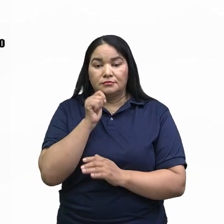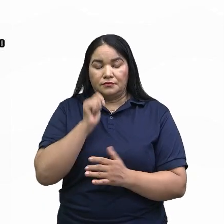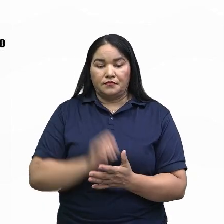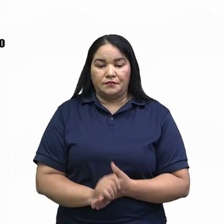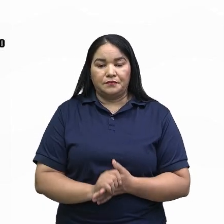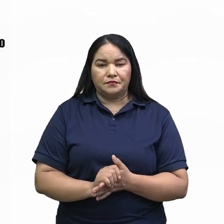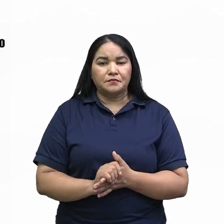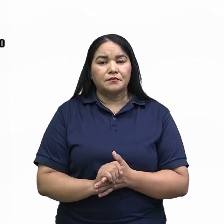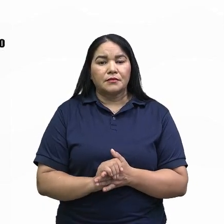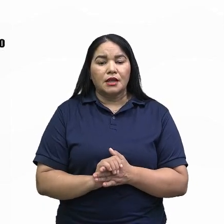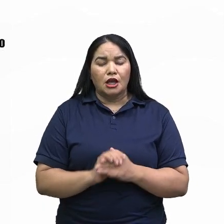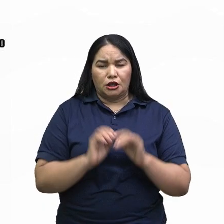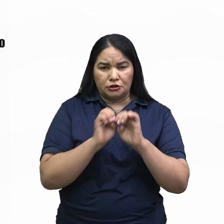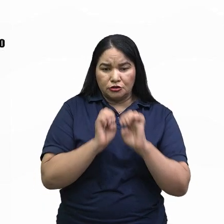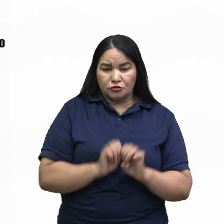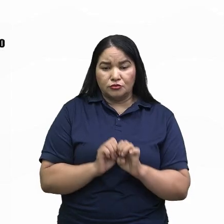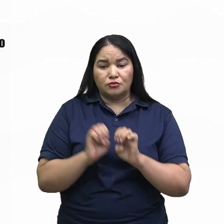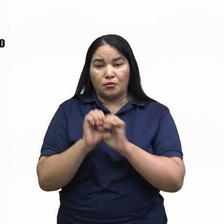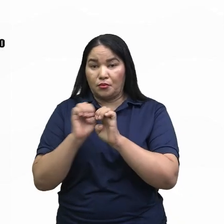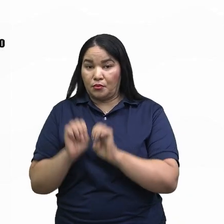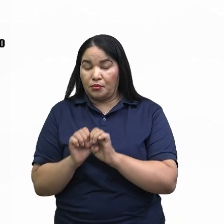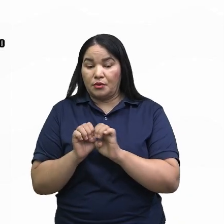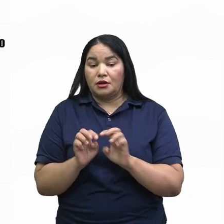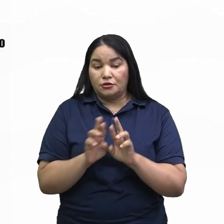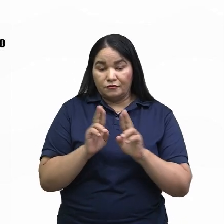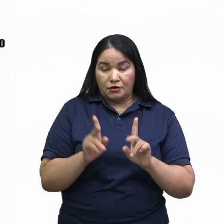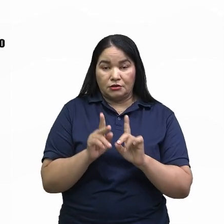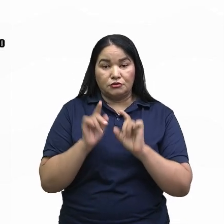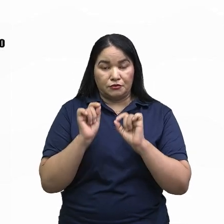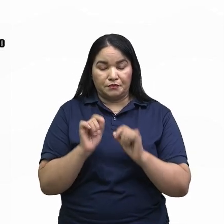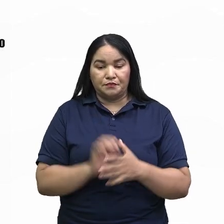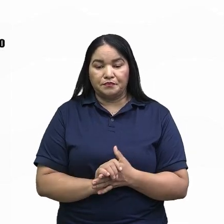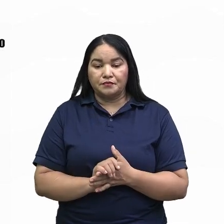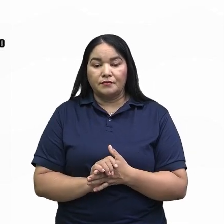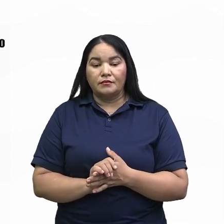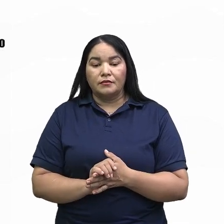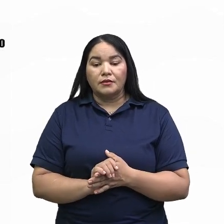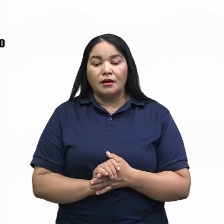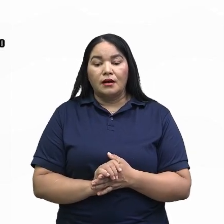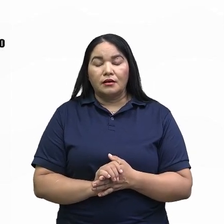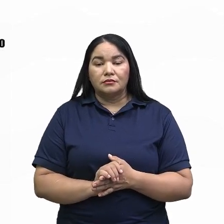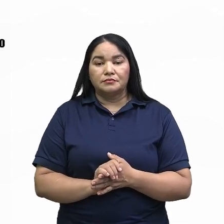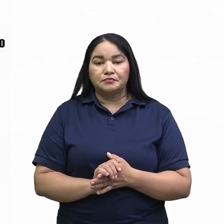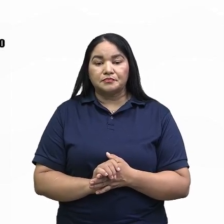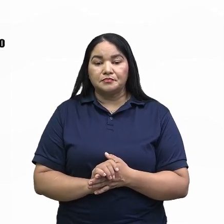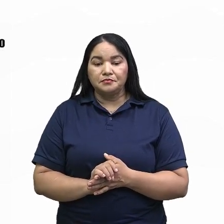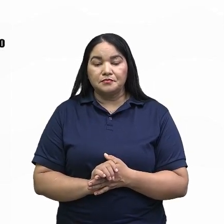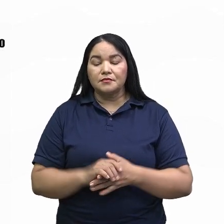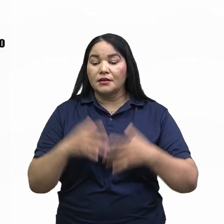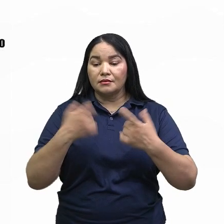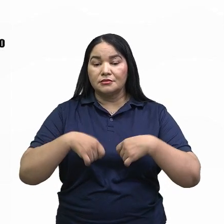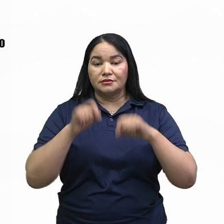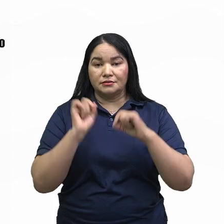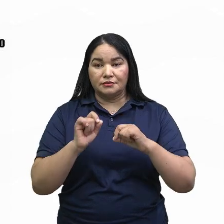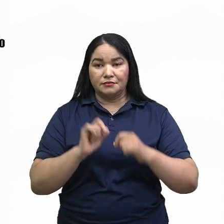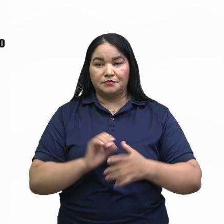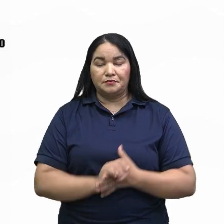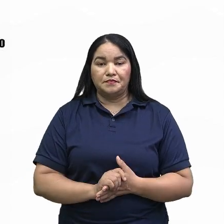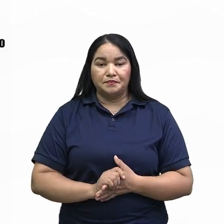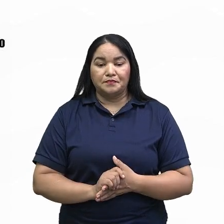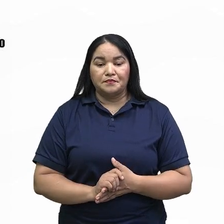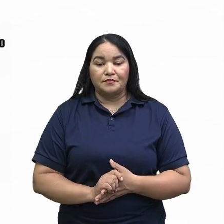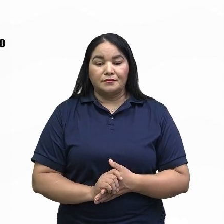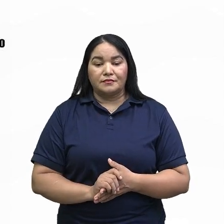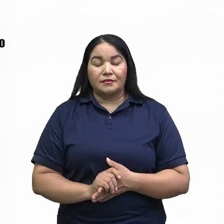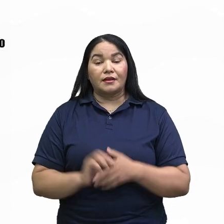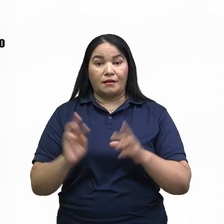somente uma estrutura ali que vai diferenciar em relação ao tamanho desse aparelho. Então, o que eu preciso observar?